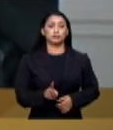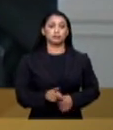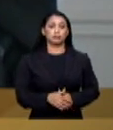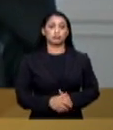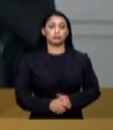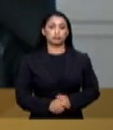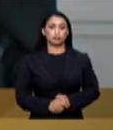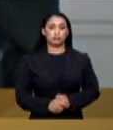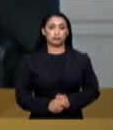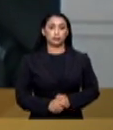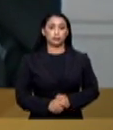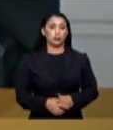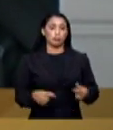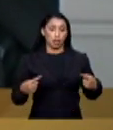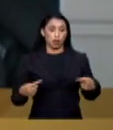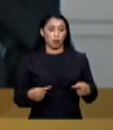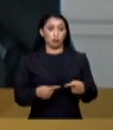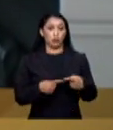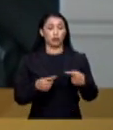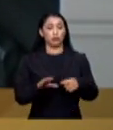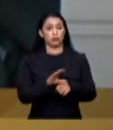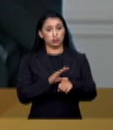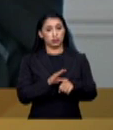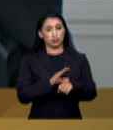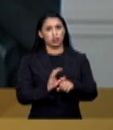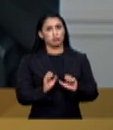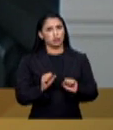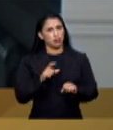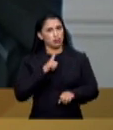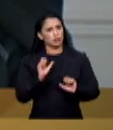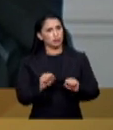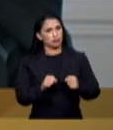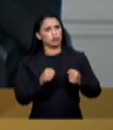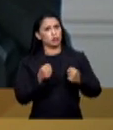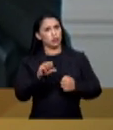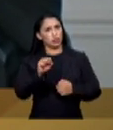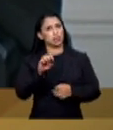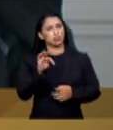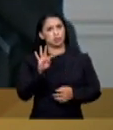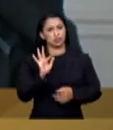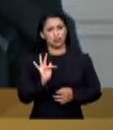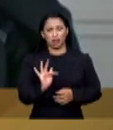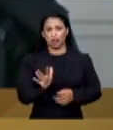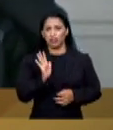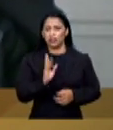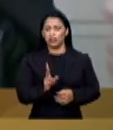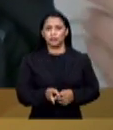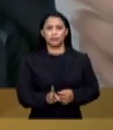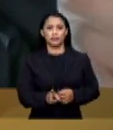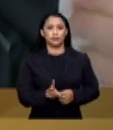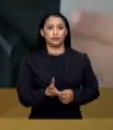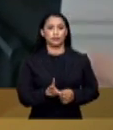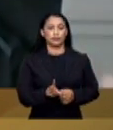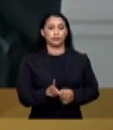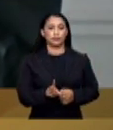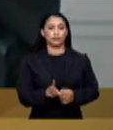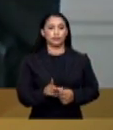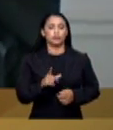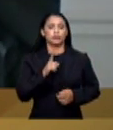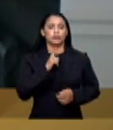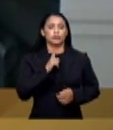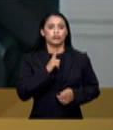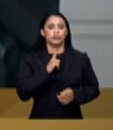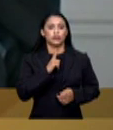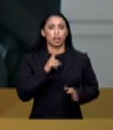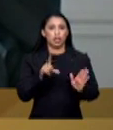Esse entendimento pela constitucionalidade sempre foi reforçado pelo Supremo Tribunal Federal, inclusive na vigência da